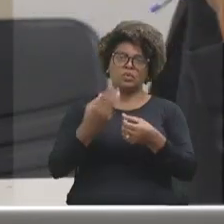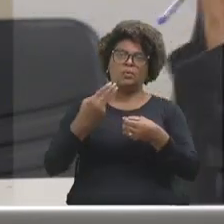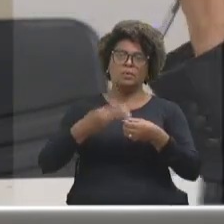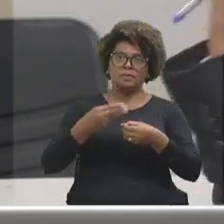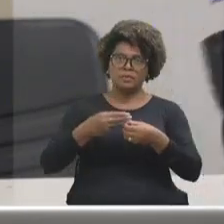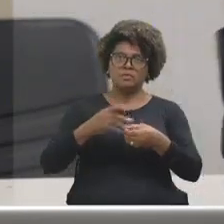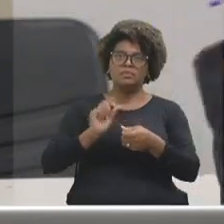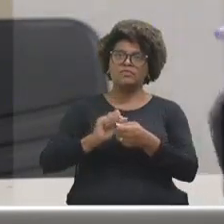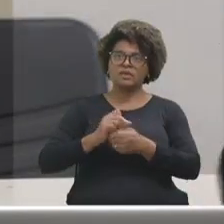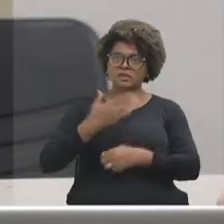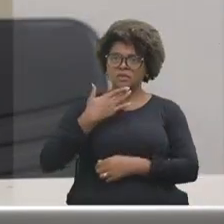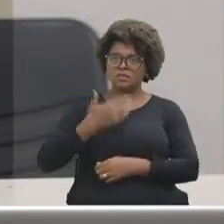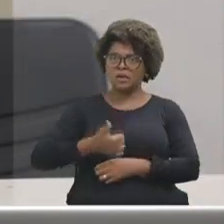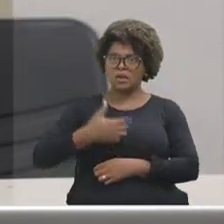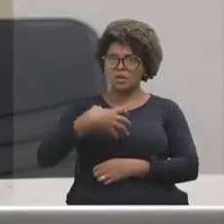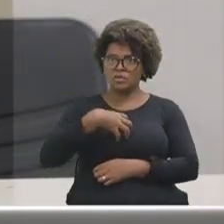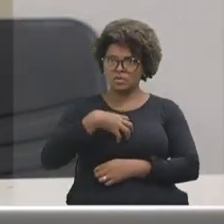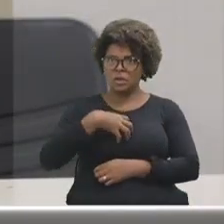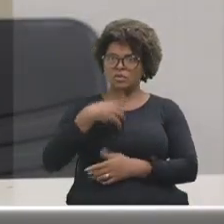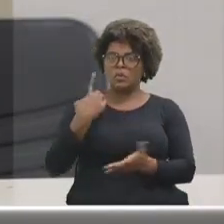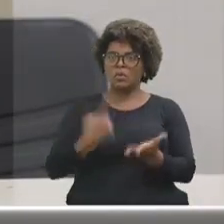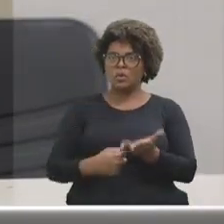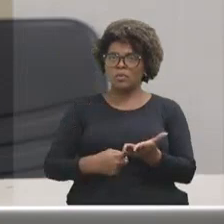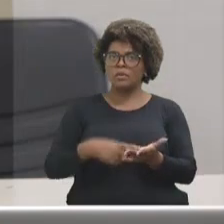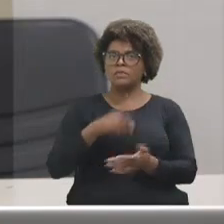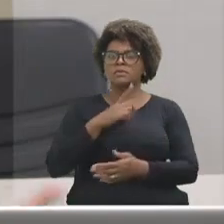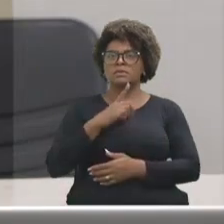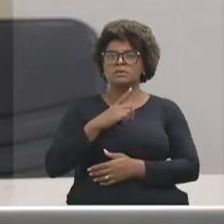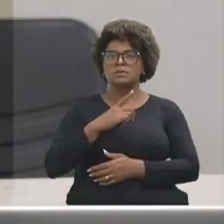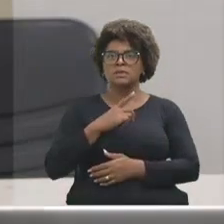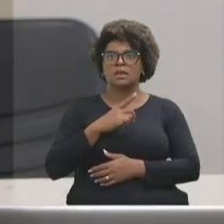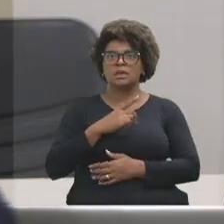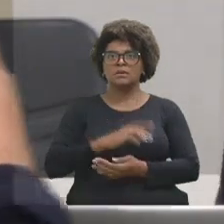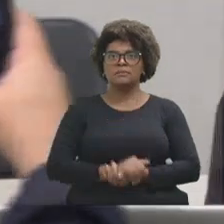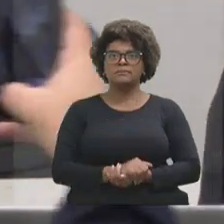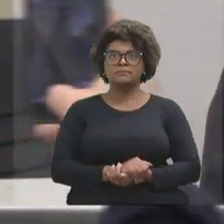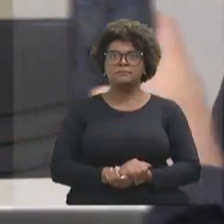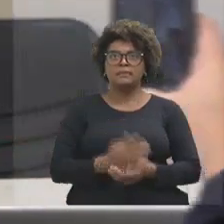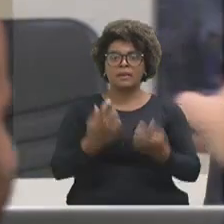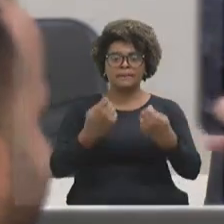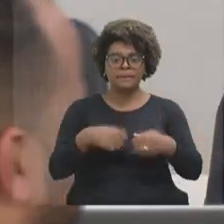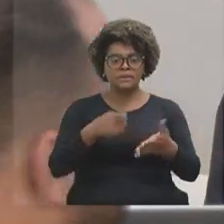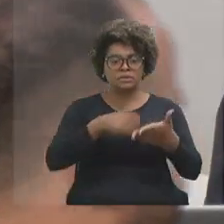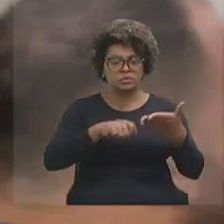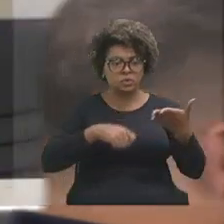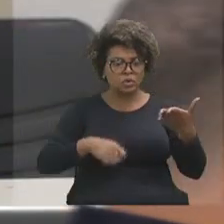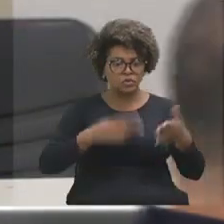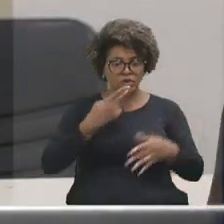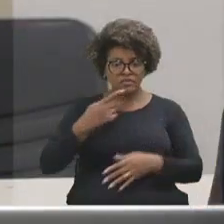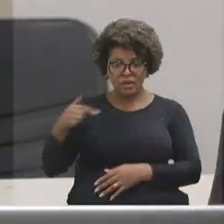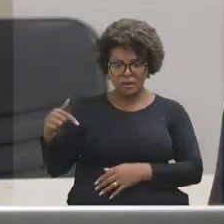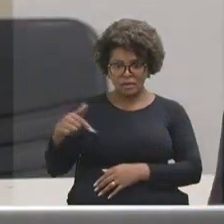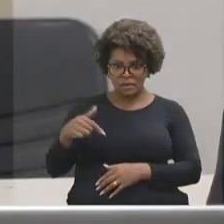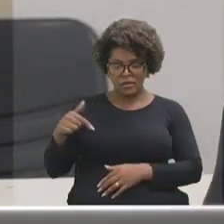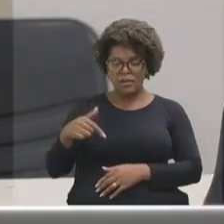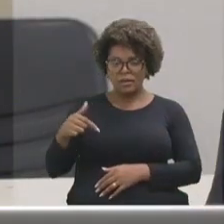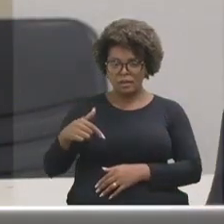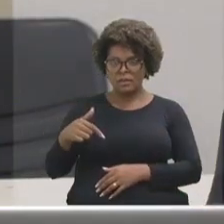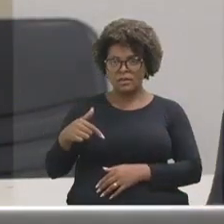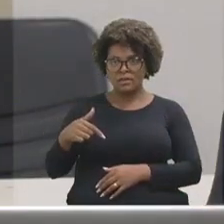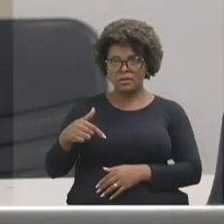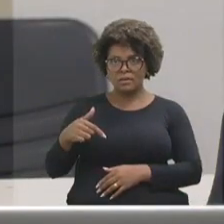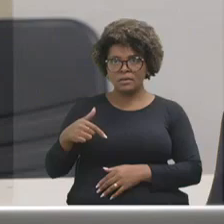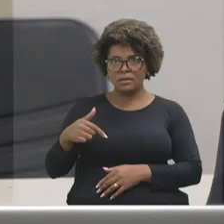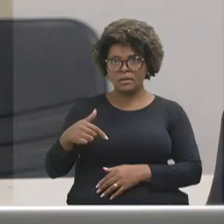da menor maneira então é um compromisso que nós temos é só fazer uma correção da minha fala sobre o a política